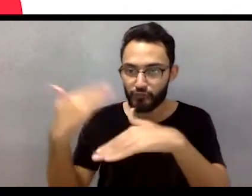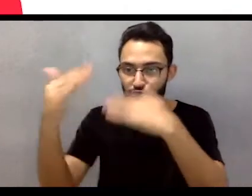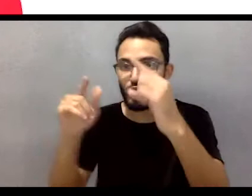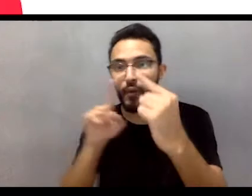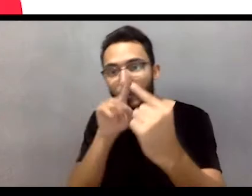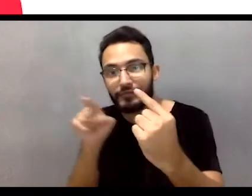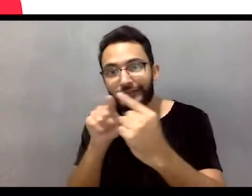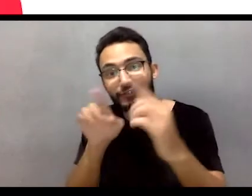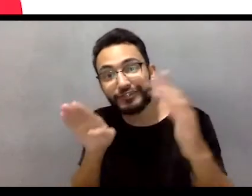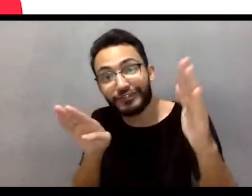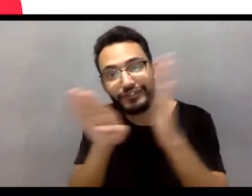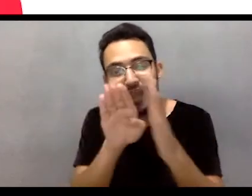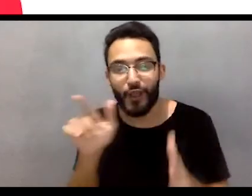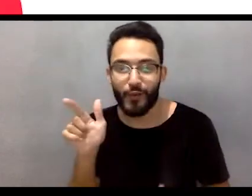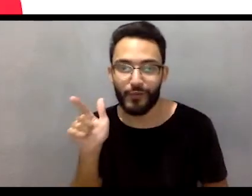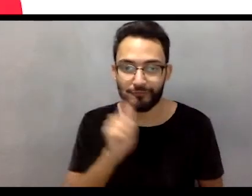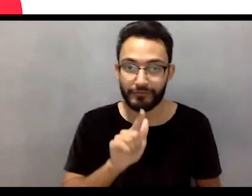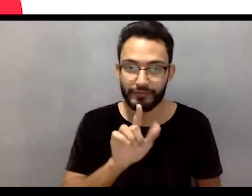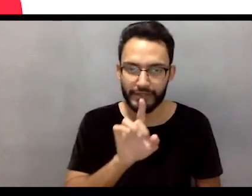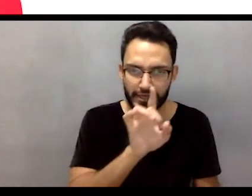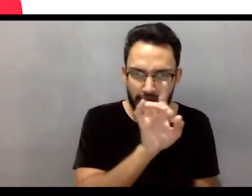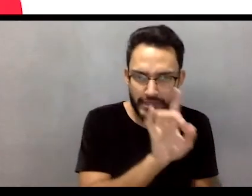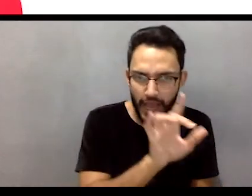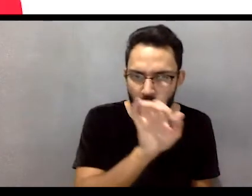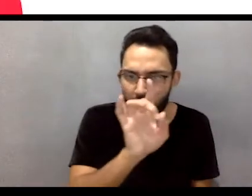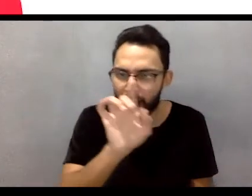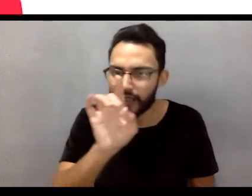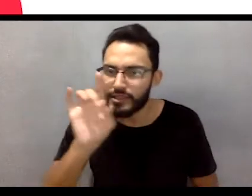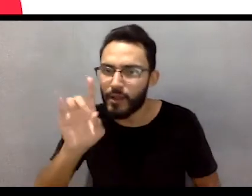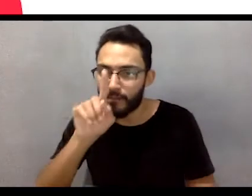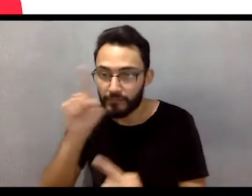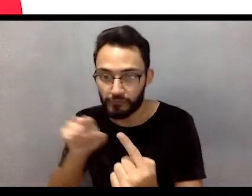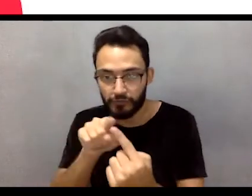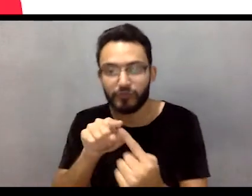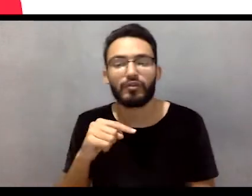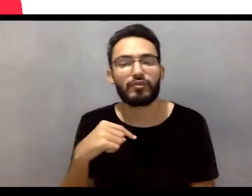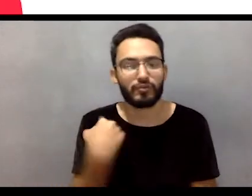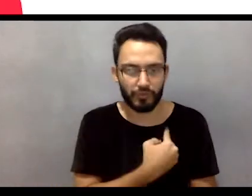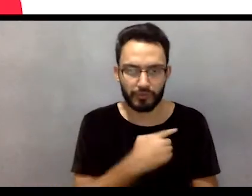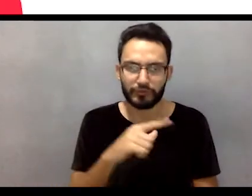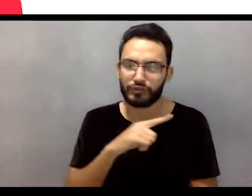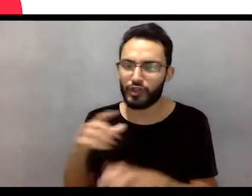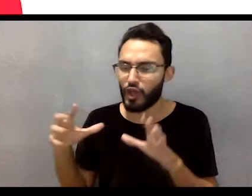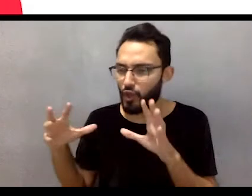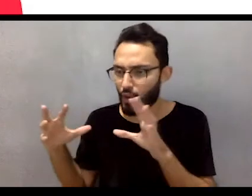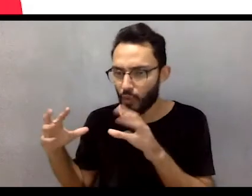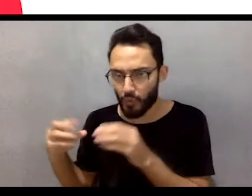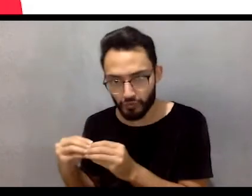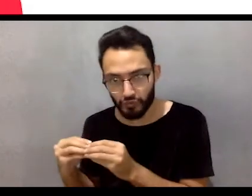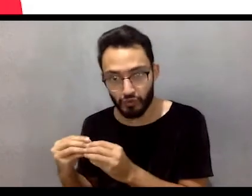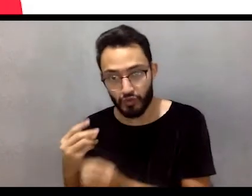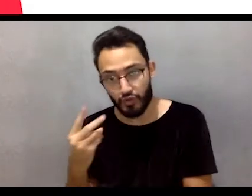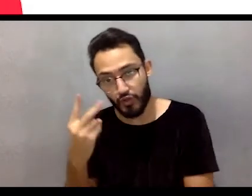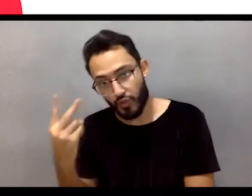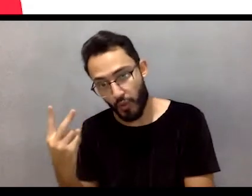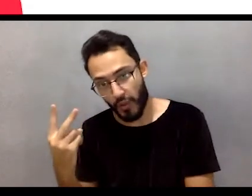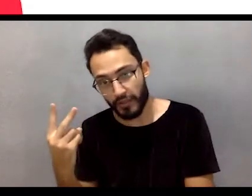objetivo. Para cada objetivo, a gente pode ter um conjunto de